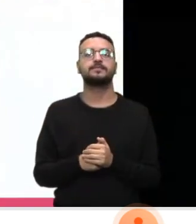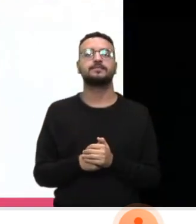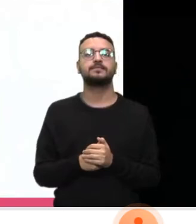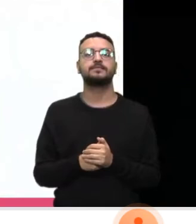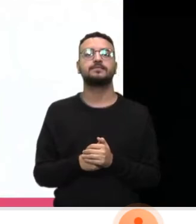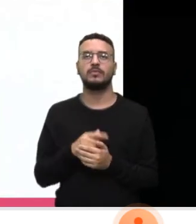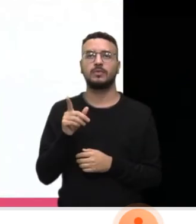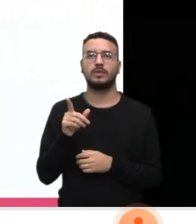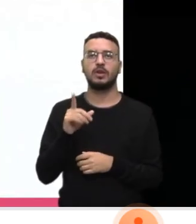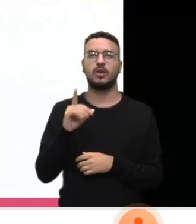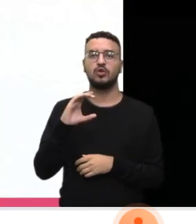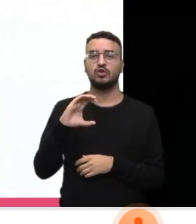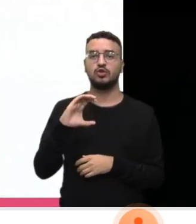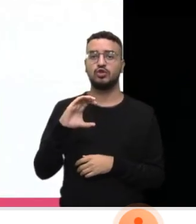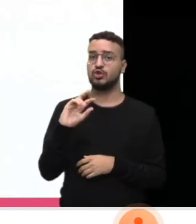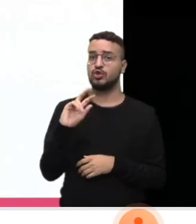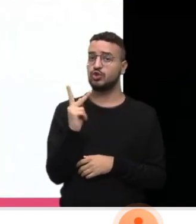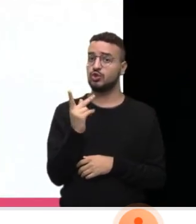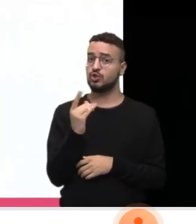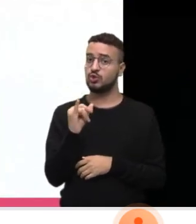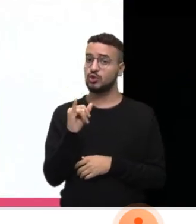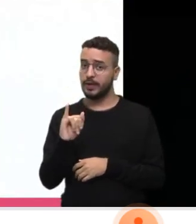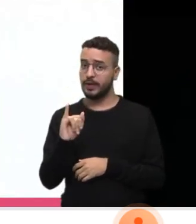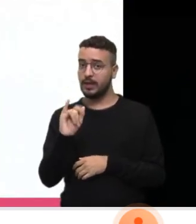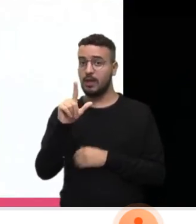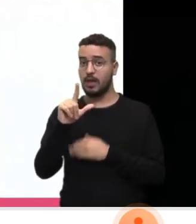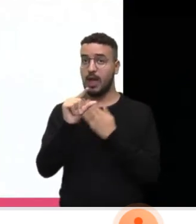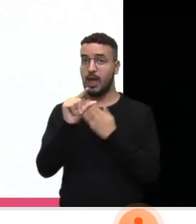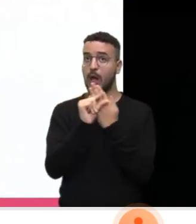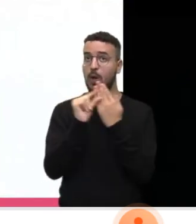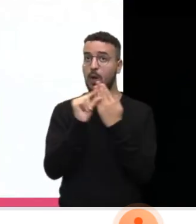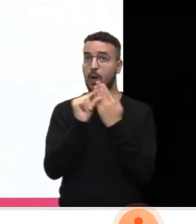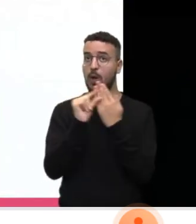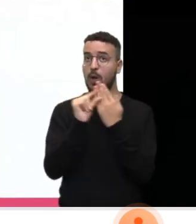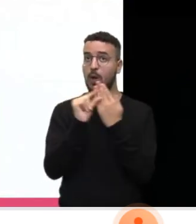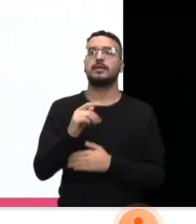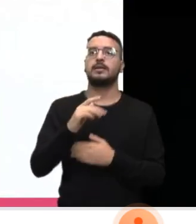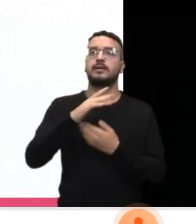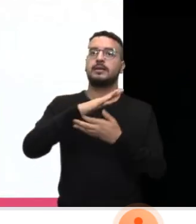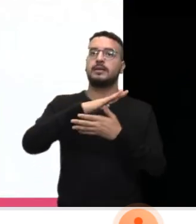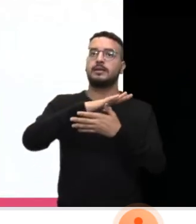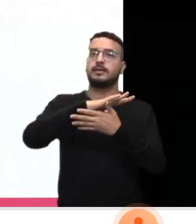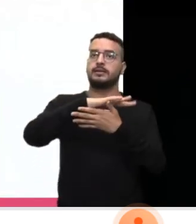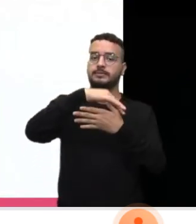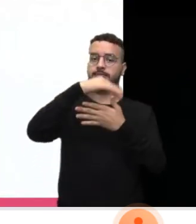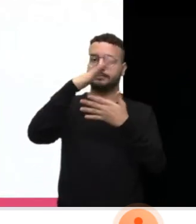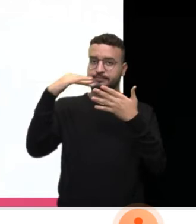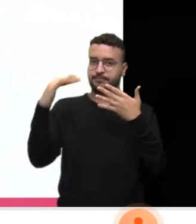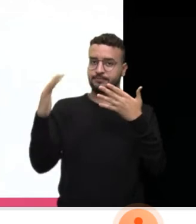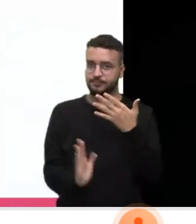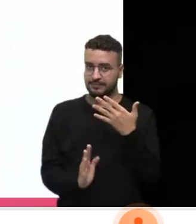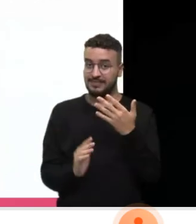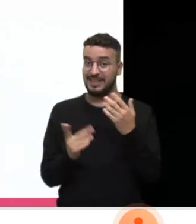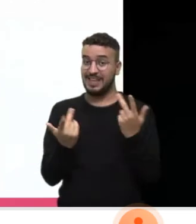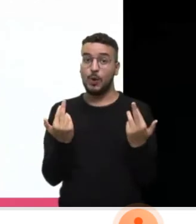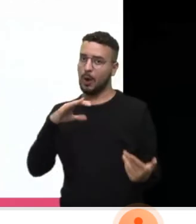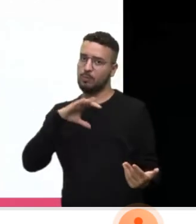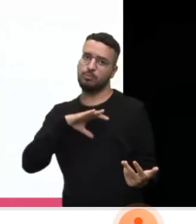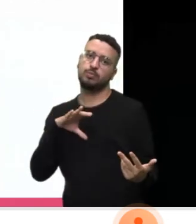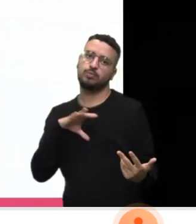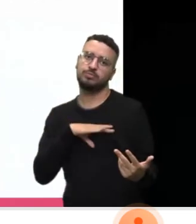maneira semelhante à língua portuguesa, a Libras ela organiza sua gramática em classes como nós